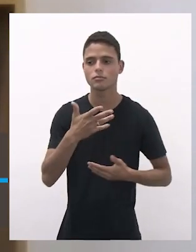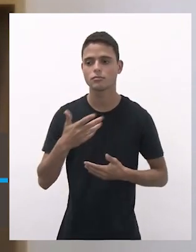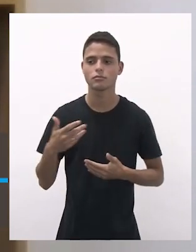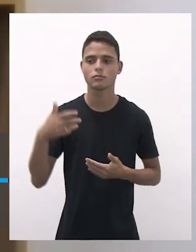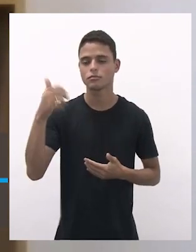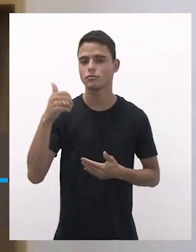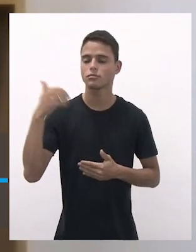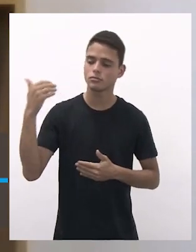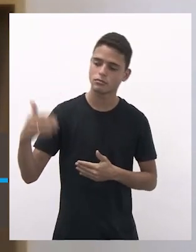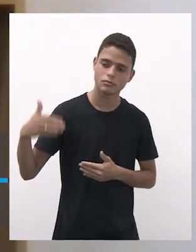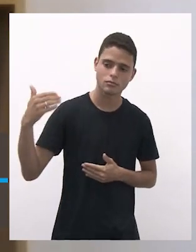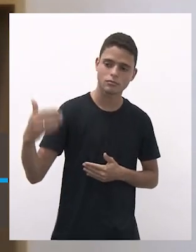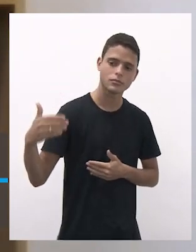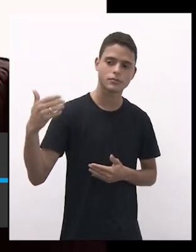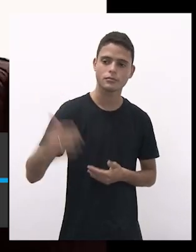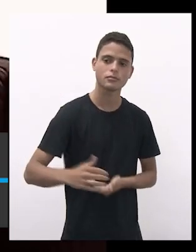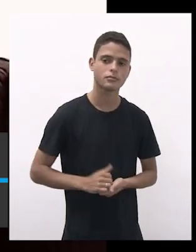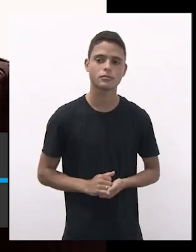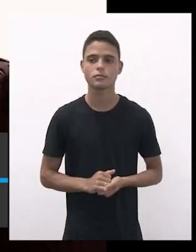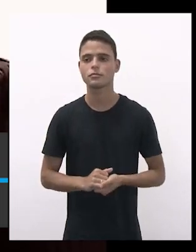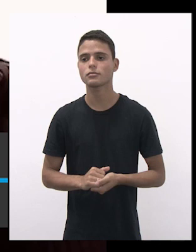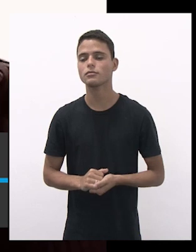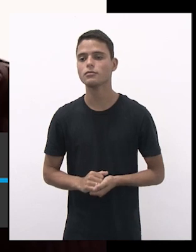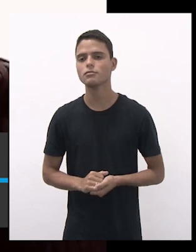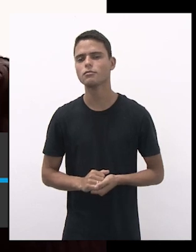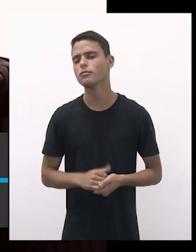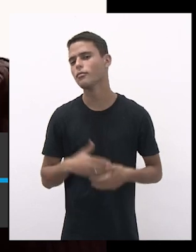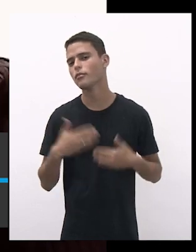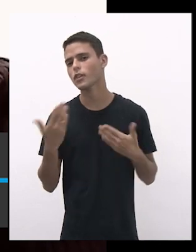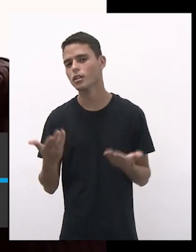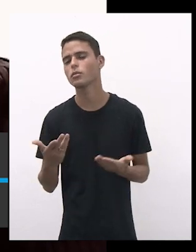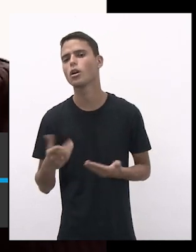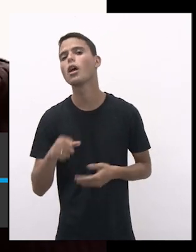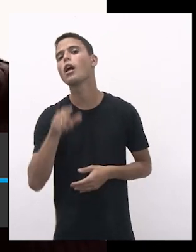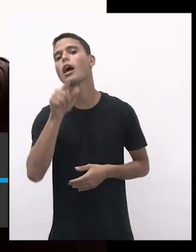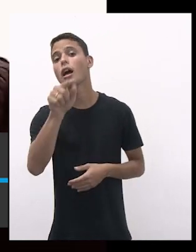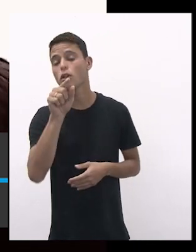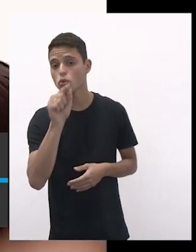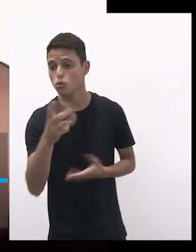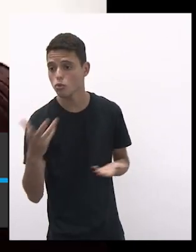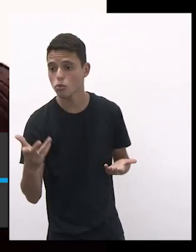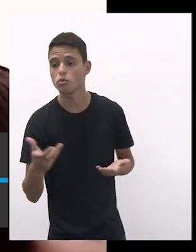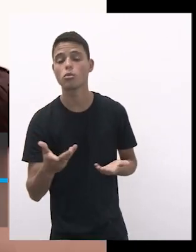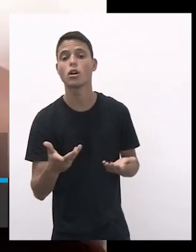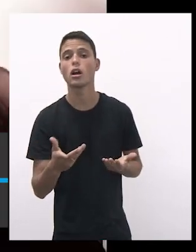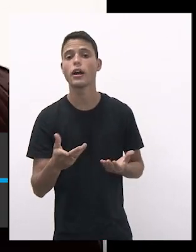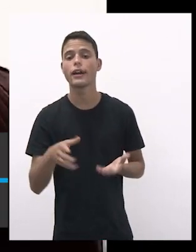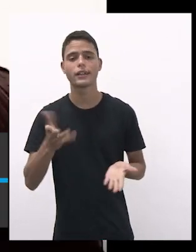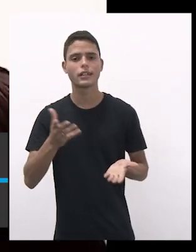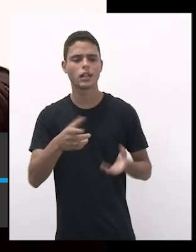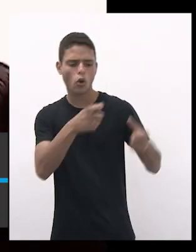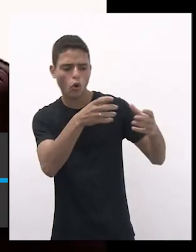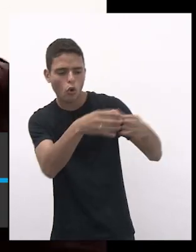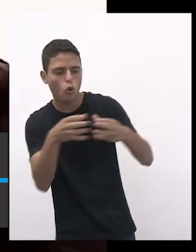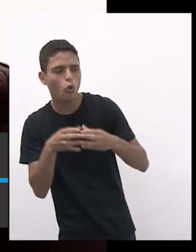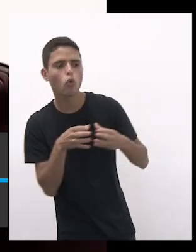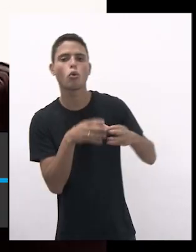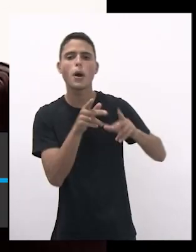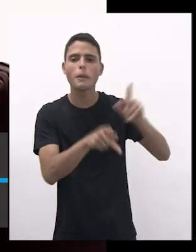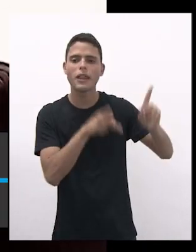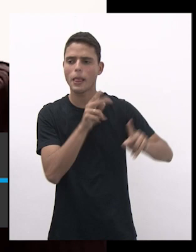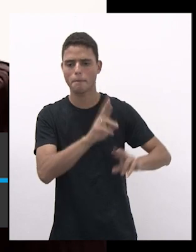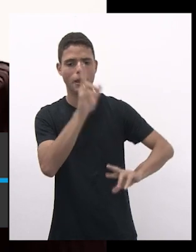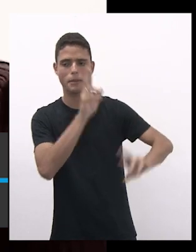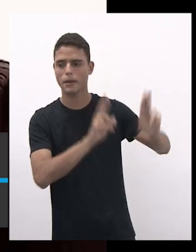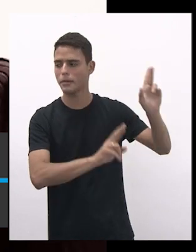cada vez melhor. Sobre a sua mediação mesmo, esse público tão diversificado, né, que você acaba